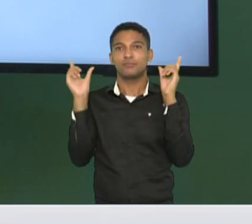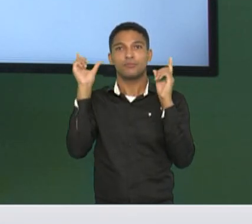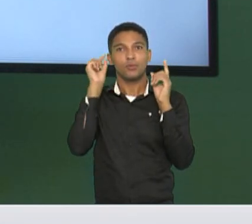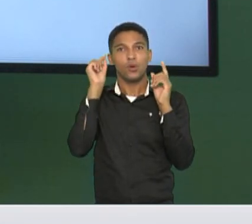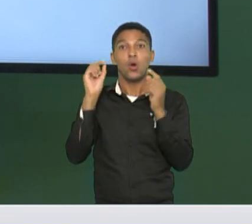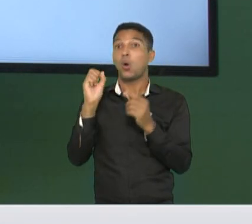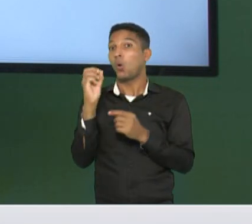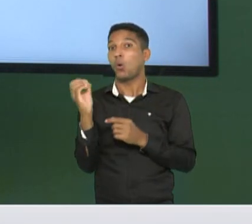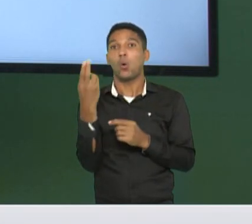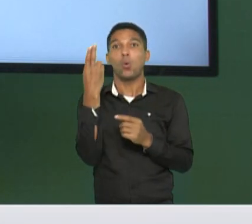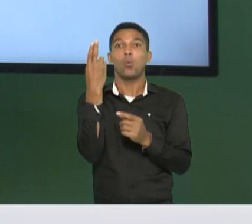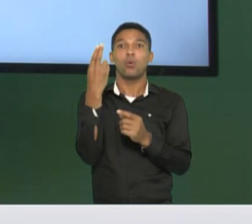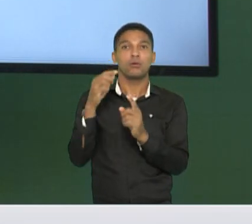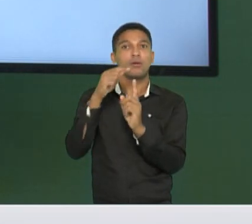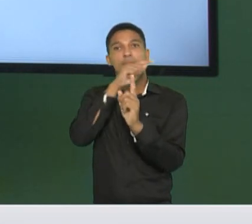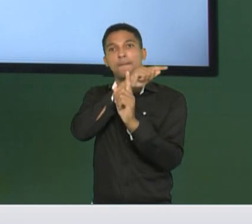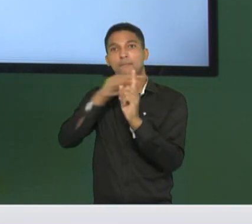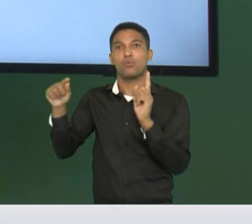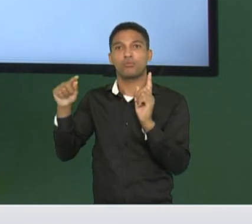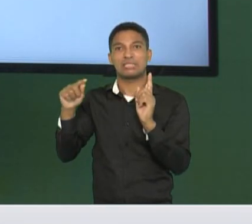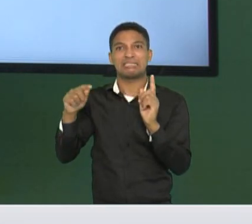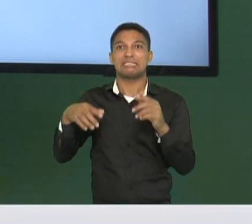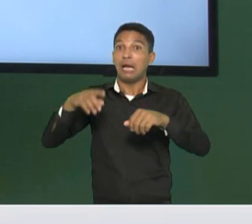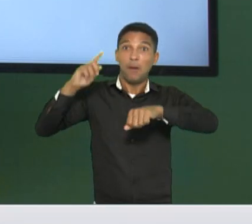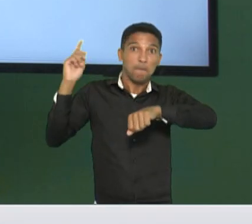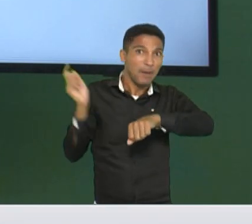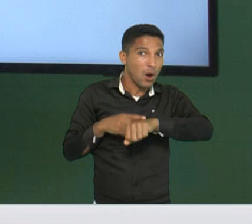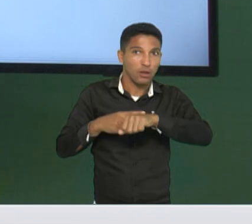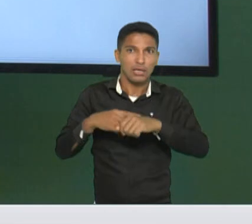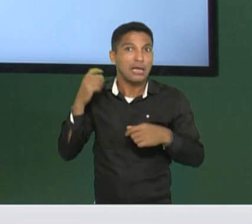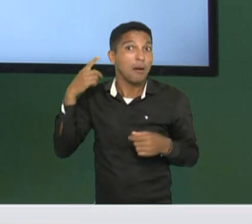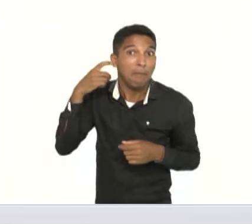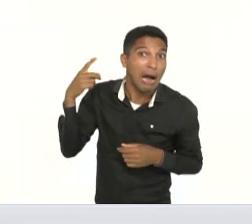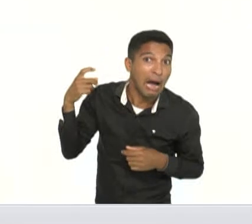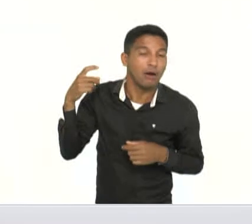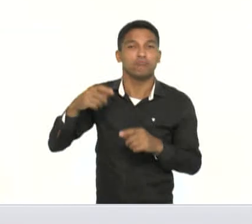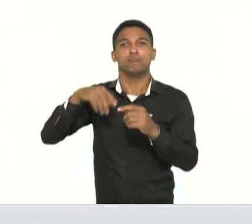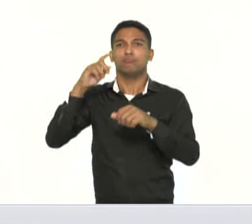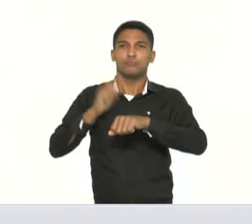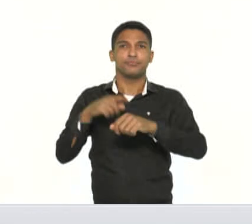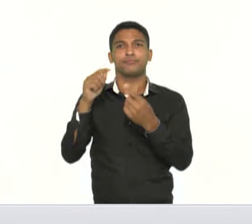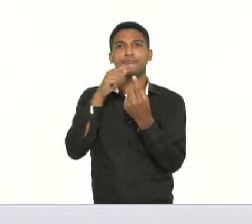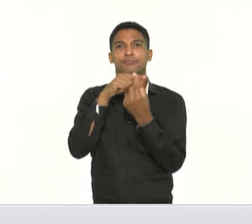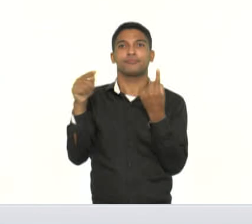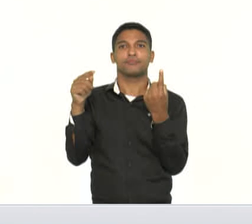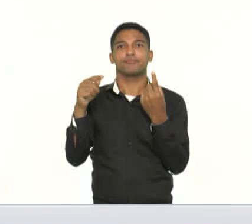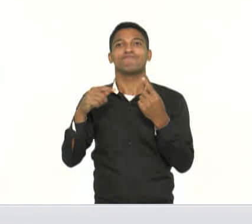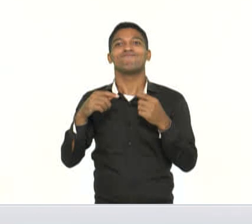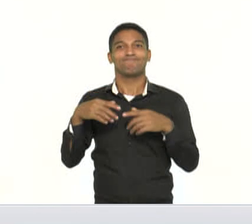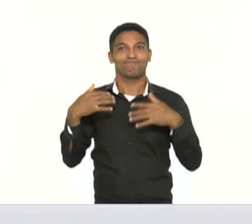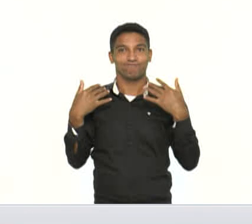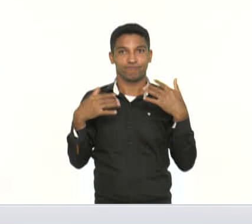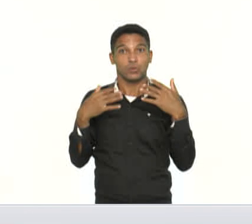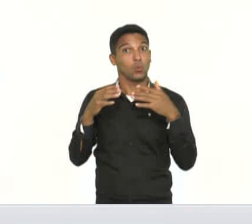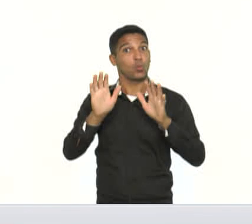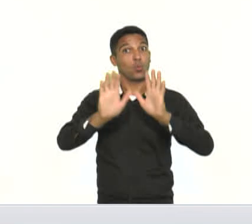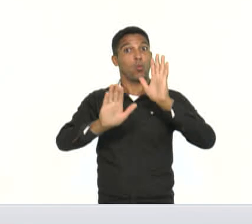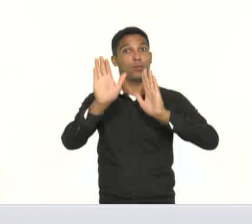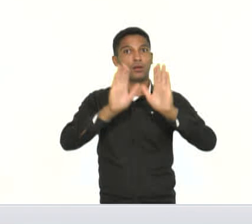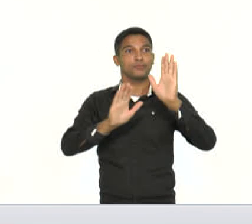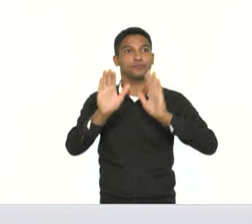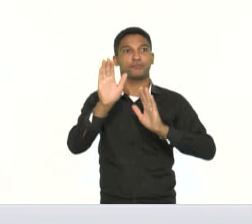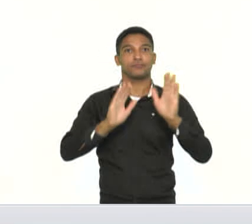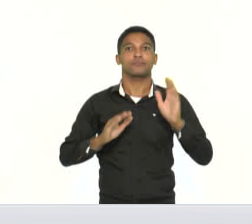parte dela na hora. Então, nós não podemos brincar com esses barulhos, hein? Quanto mais intenso o som,